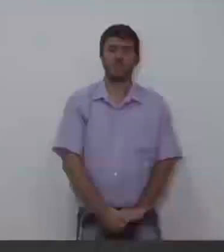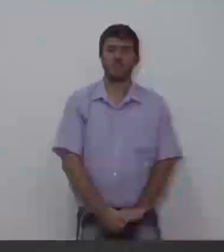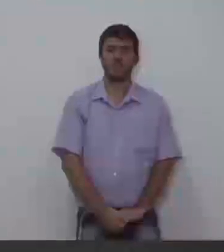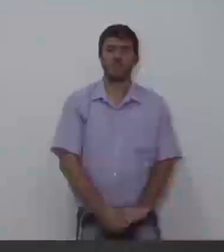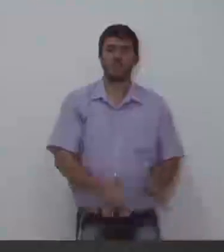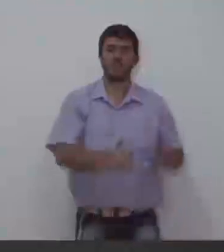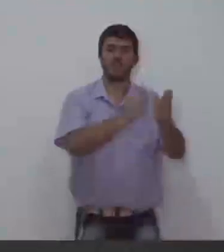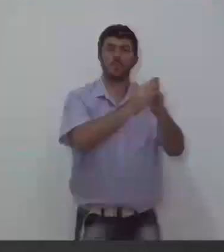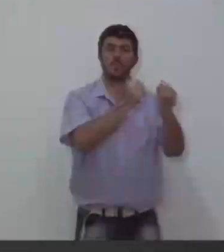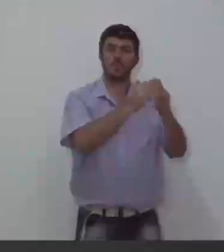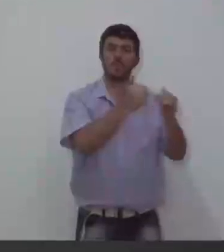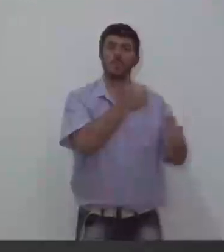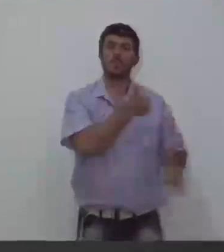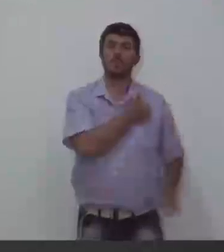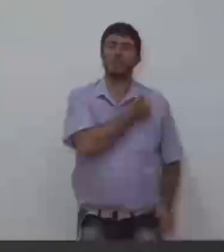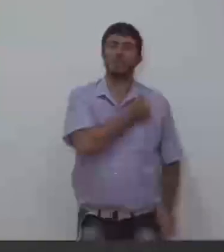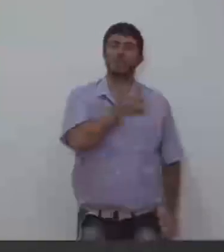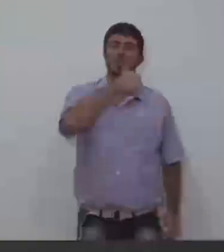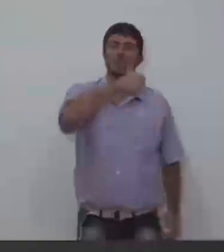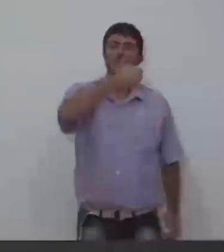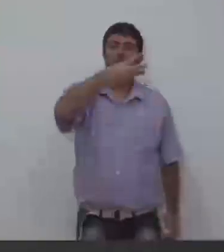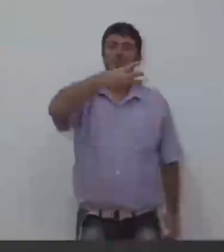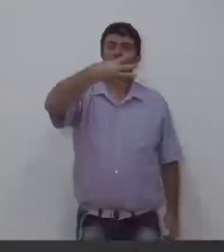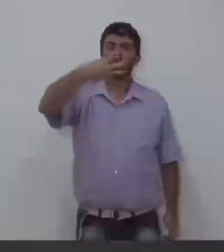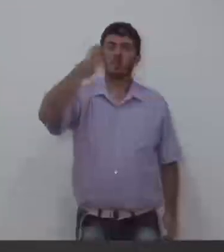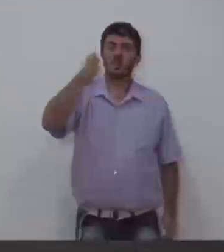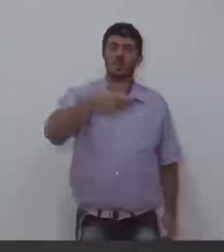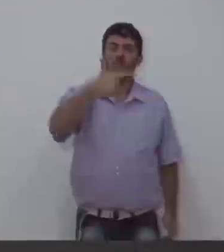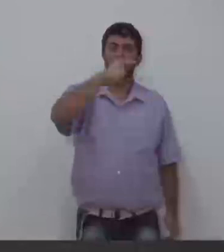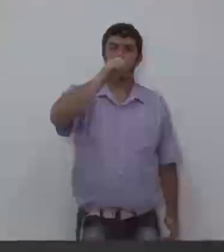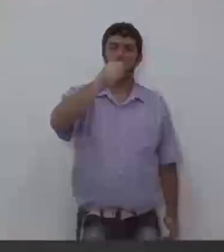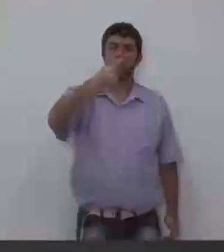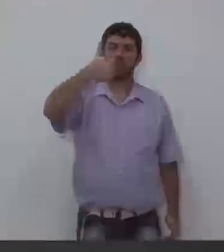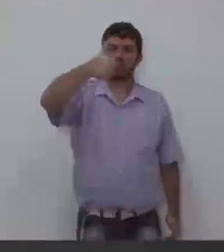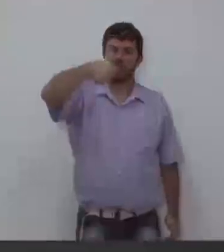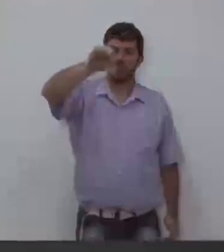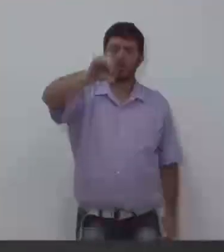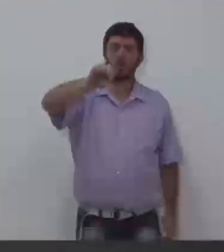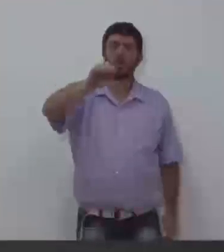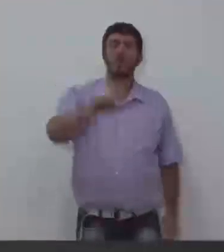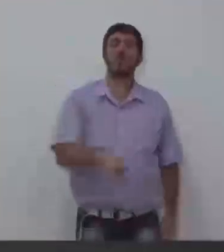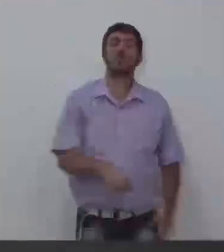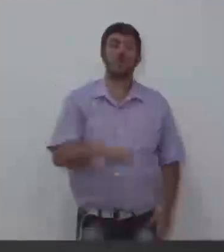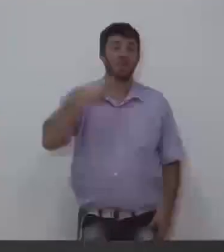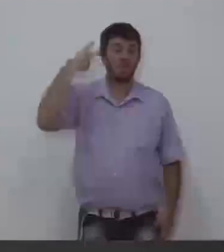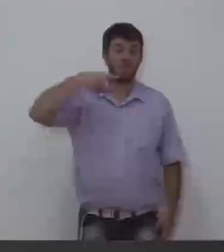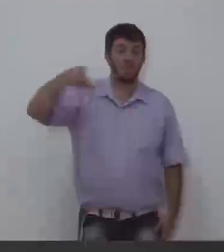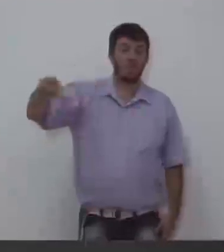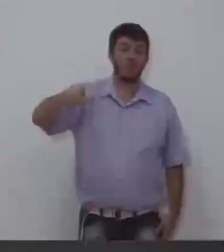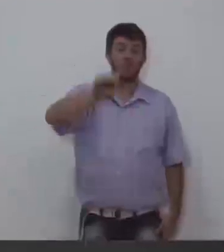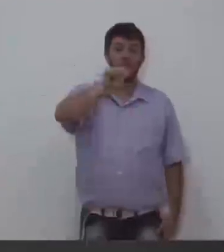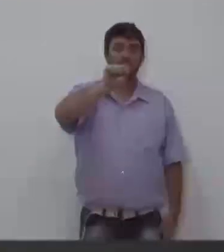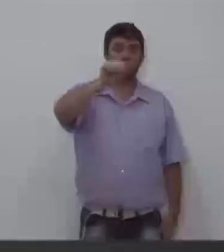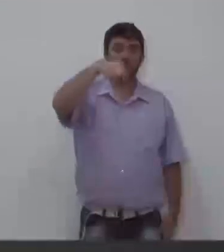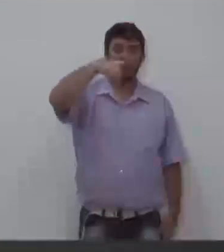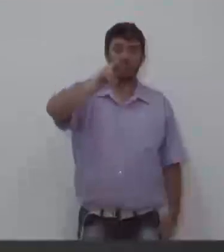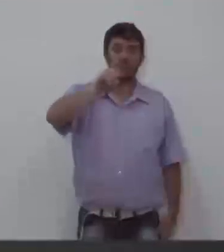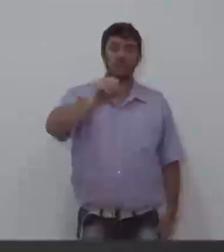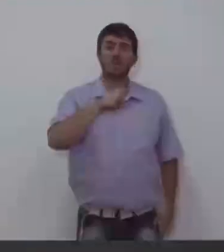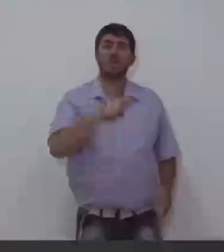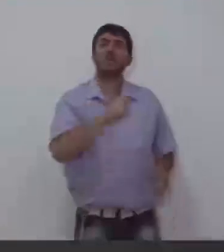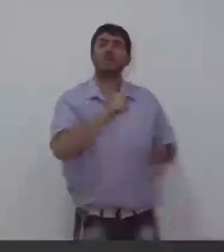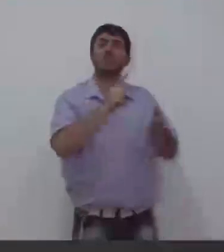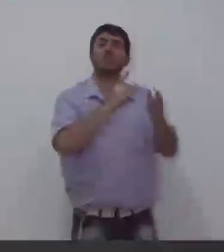Requerimento número 134/2019, de autoria do vereador Sandro Rebeca. Requerimento de acordo com o artigo 18, diz que se adota a mesa oficial, senhor prefeito